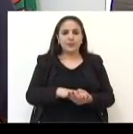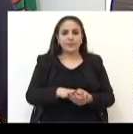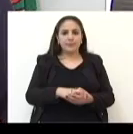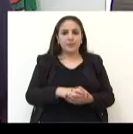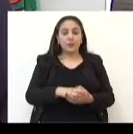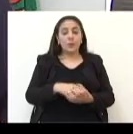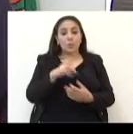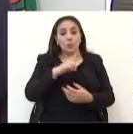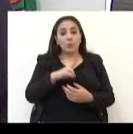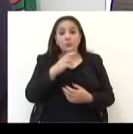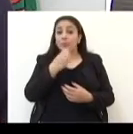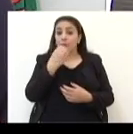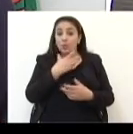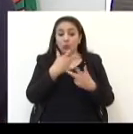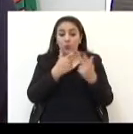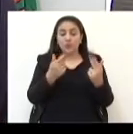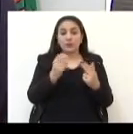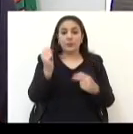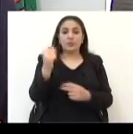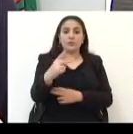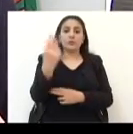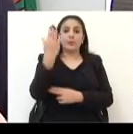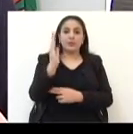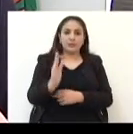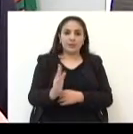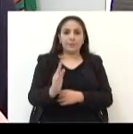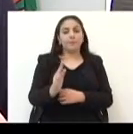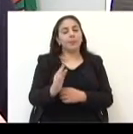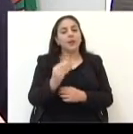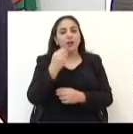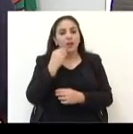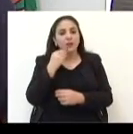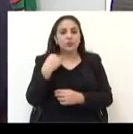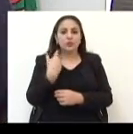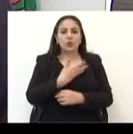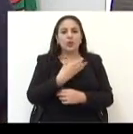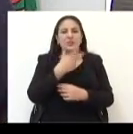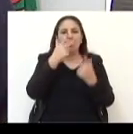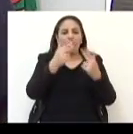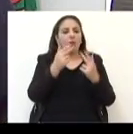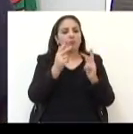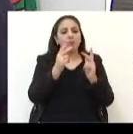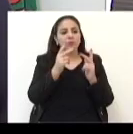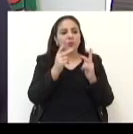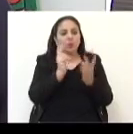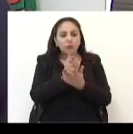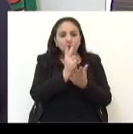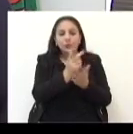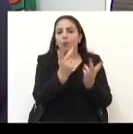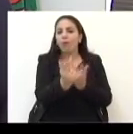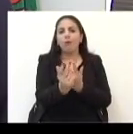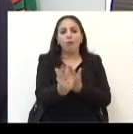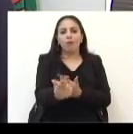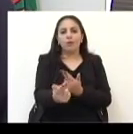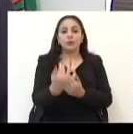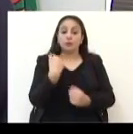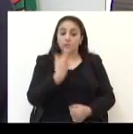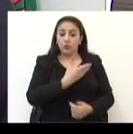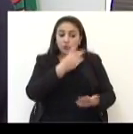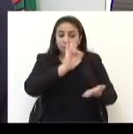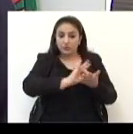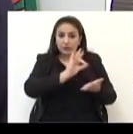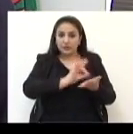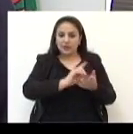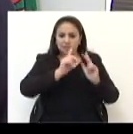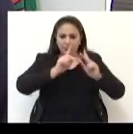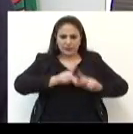tira boa parte da aposentadoria dos trabalhadores brasileiros, obviamente que nós vamos estar chovendo molhado. Nós temos que ter, sim, garantia de que as